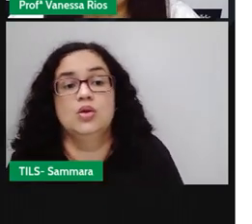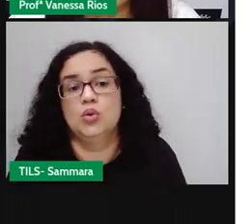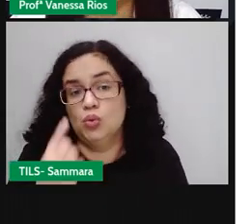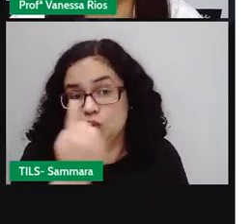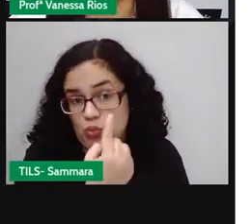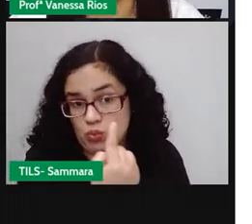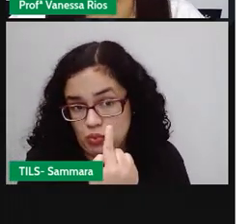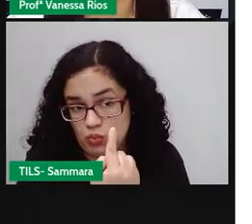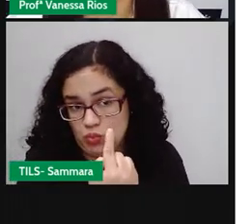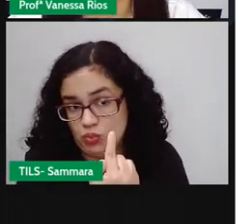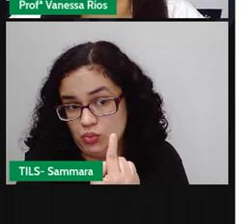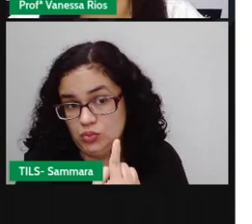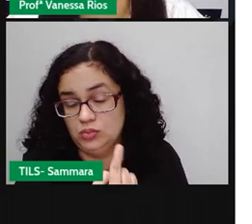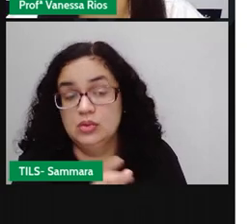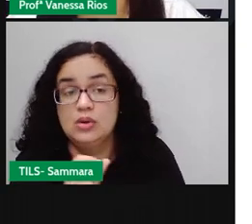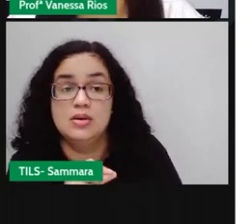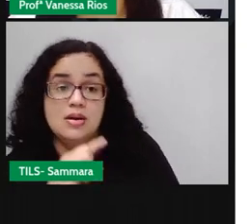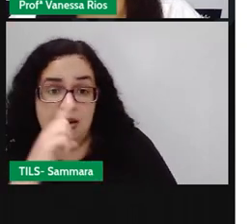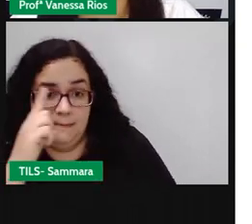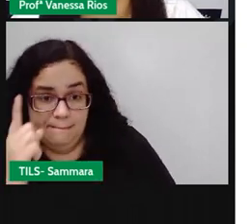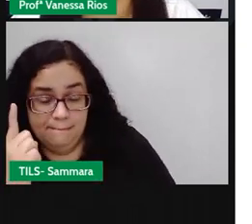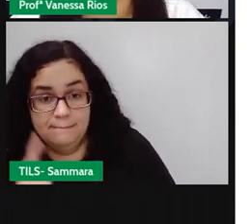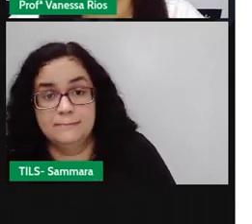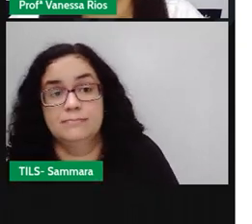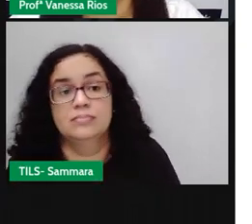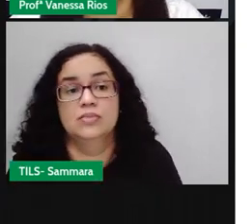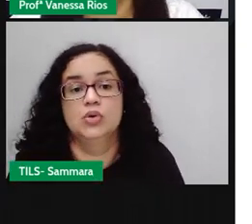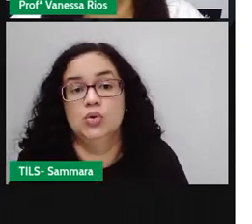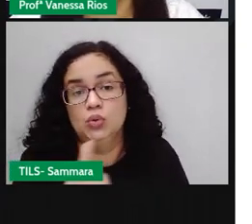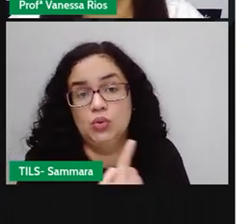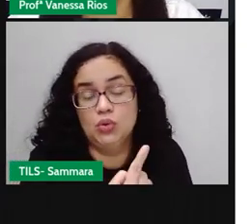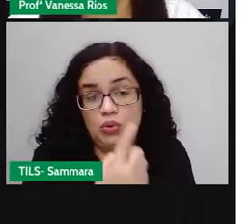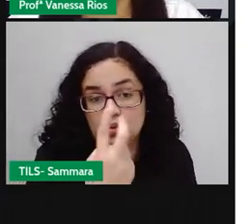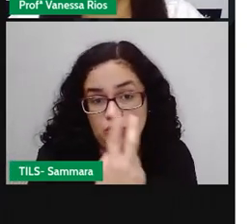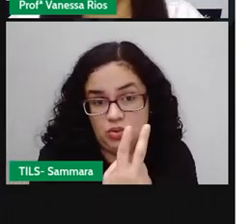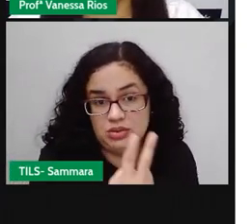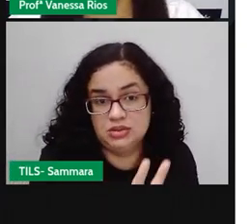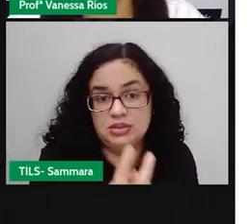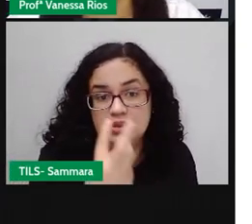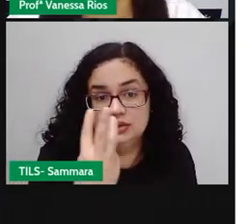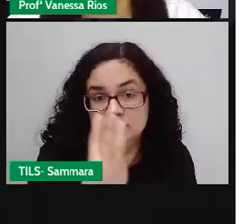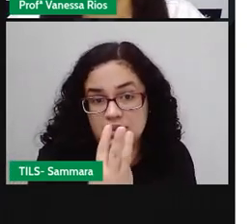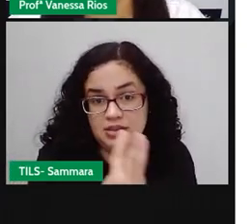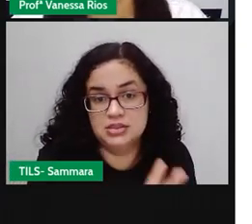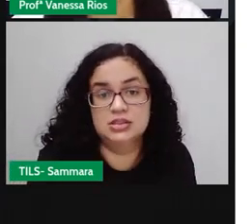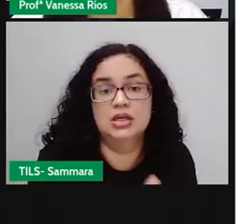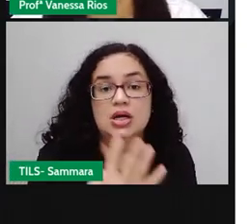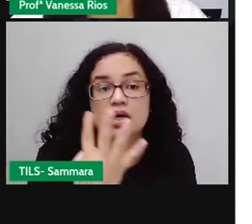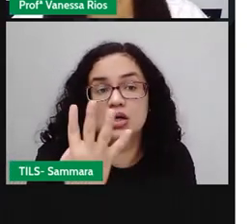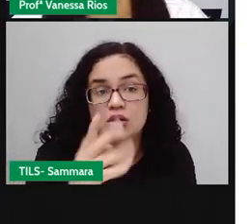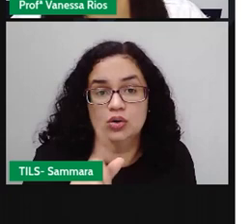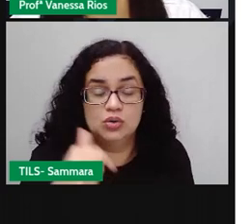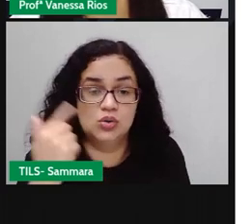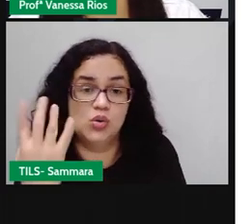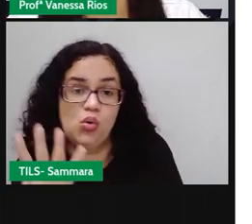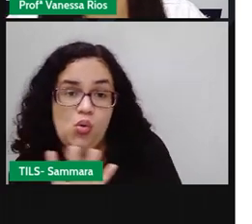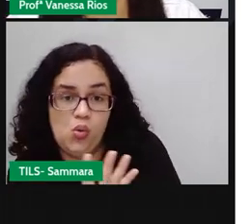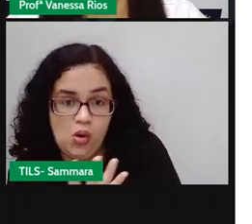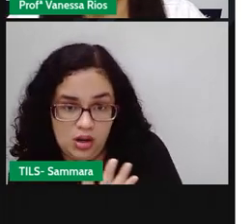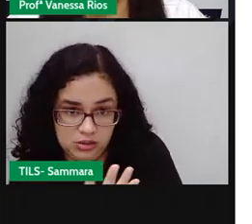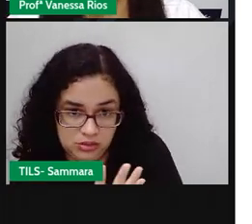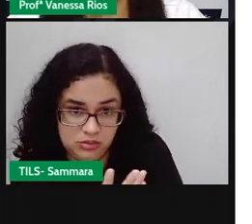1 também, porque está sempre aumentando 1. Ó, 1, 2, 3. Então, o próximo vai ser o